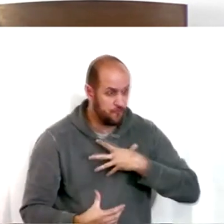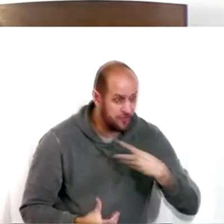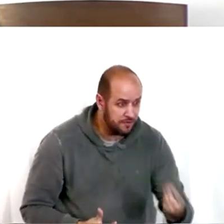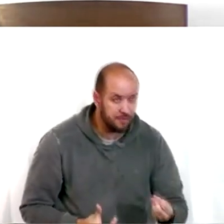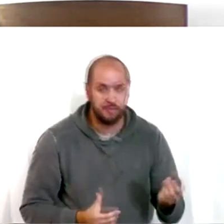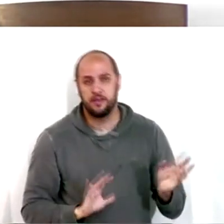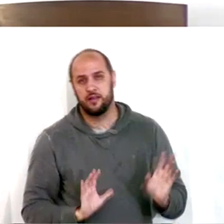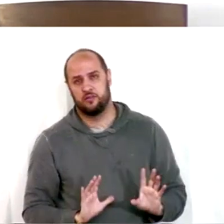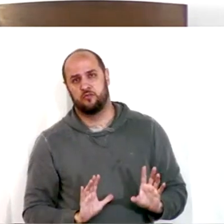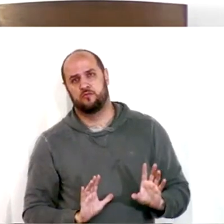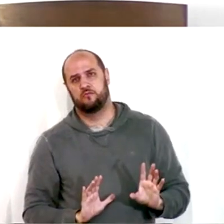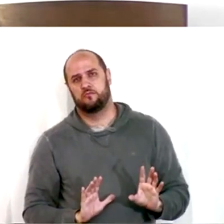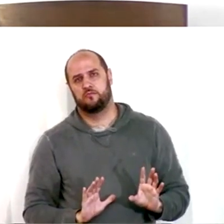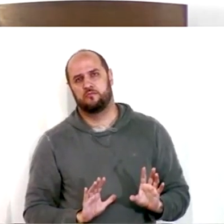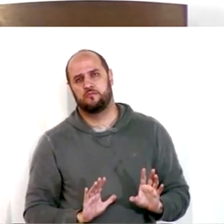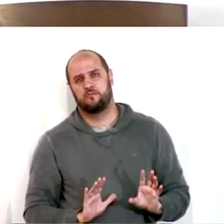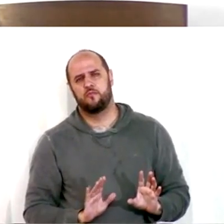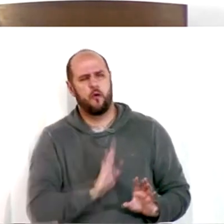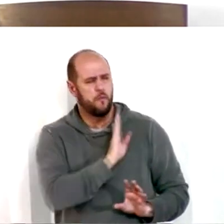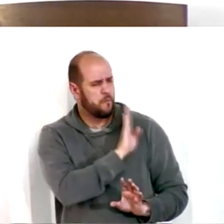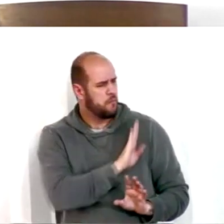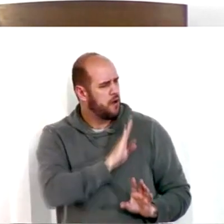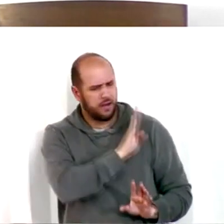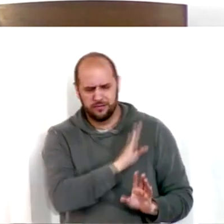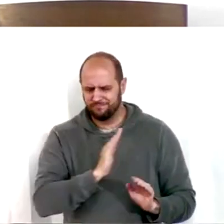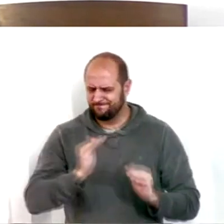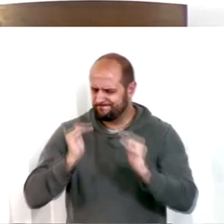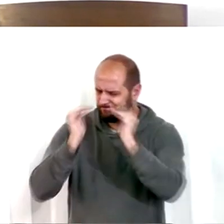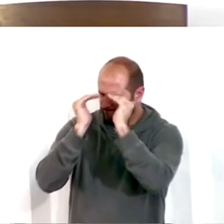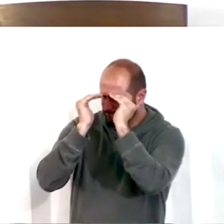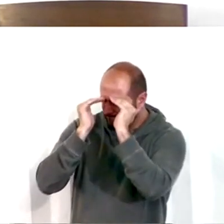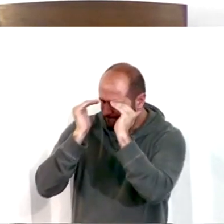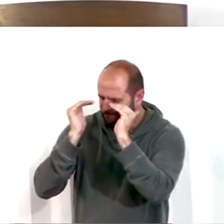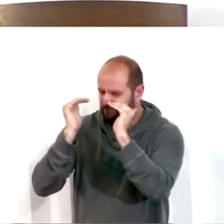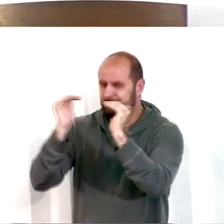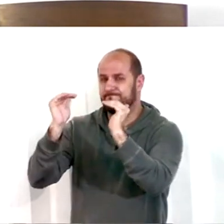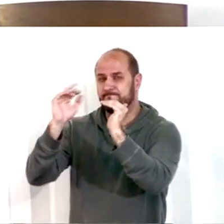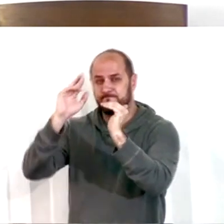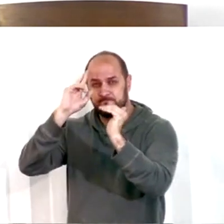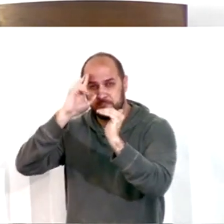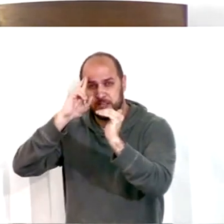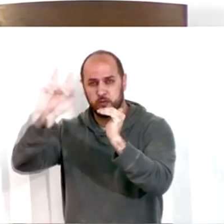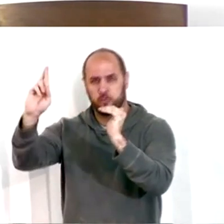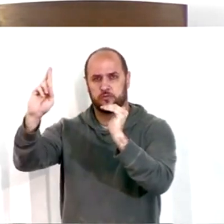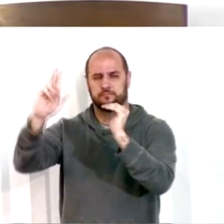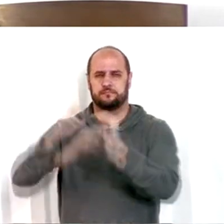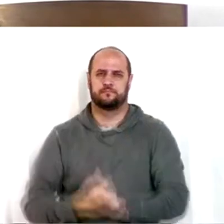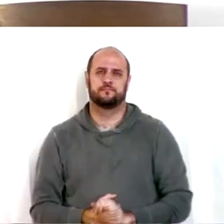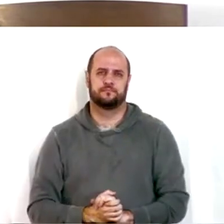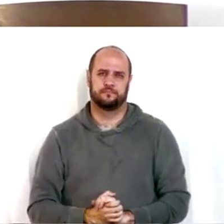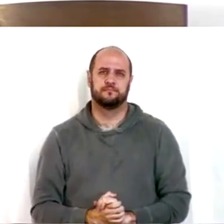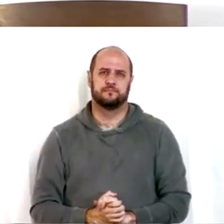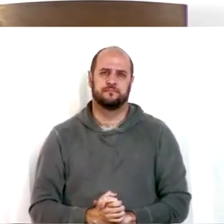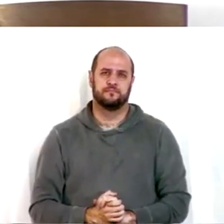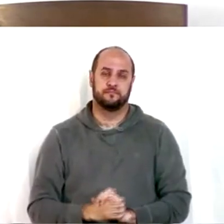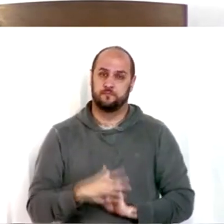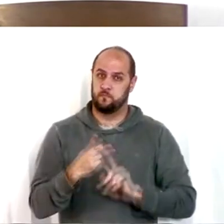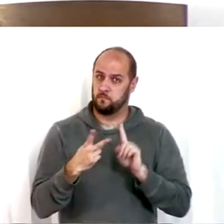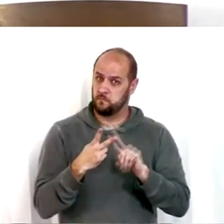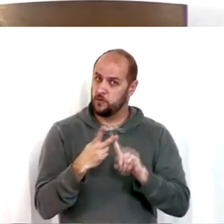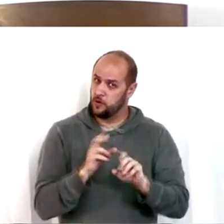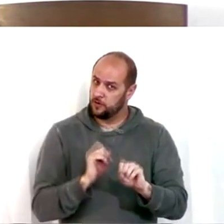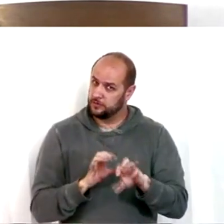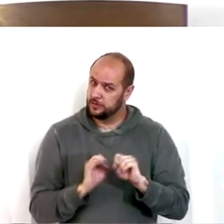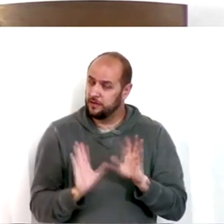filhos, ele se submetia ao seu Senhor. Lição número 2,